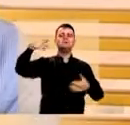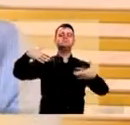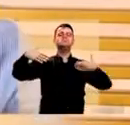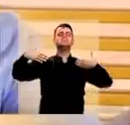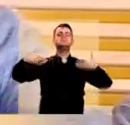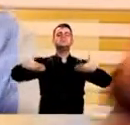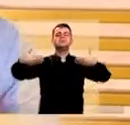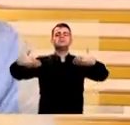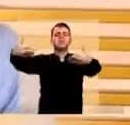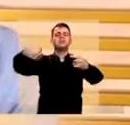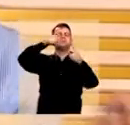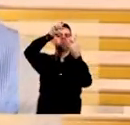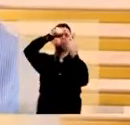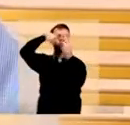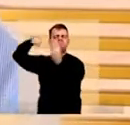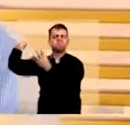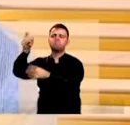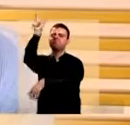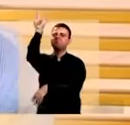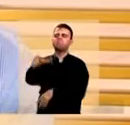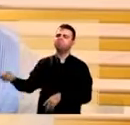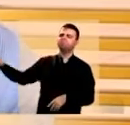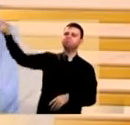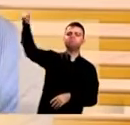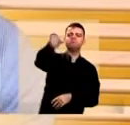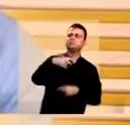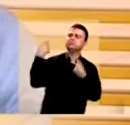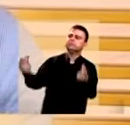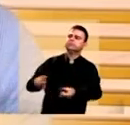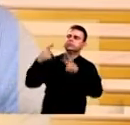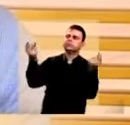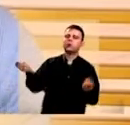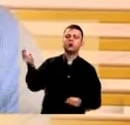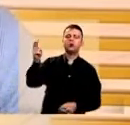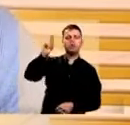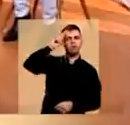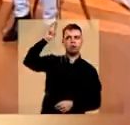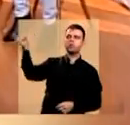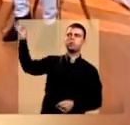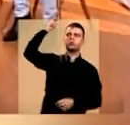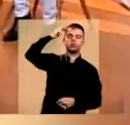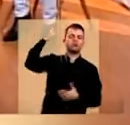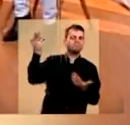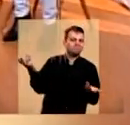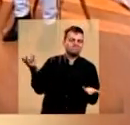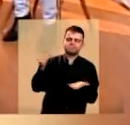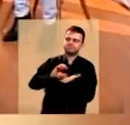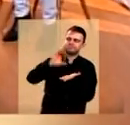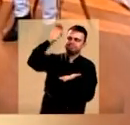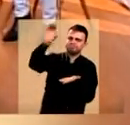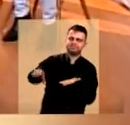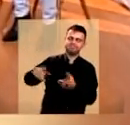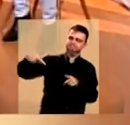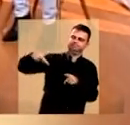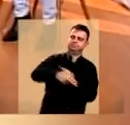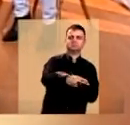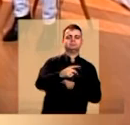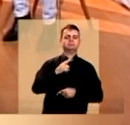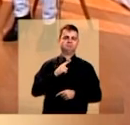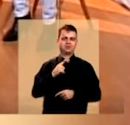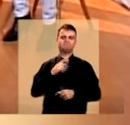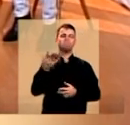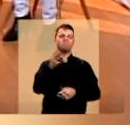exemplo, vários meses sem ter um ministro da Cultura, sim. Né? Na hora de suprimir o orçamento, é lá que vão. É lá que vão cortar.